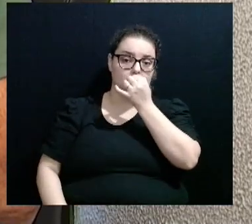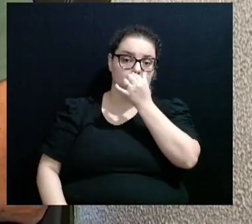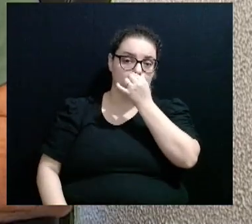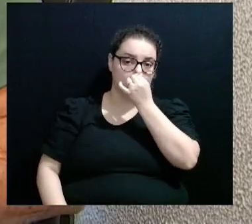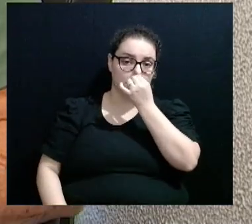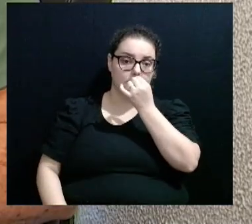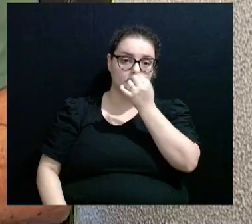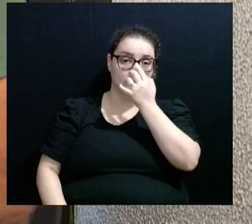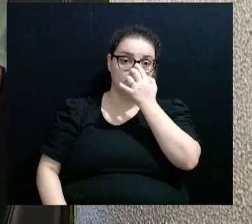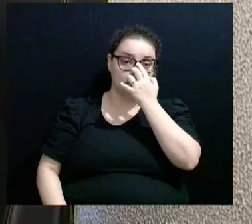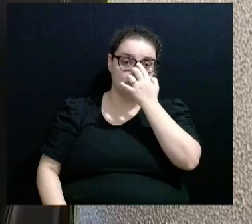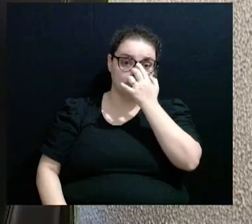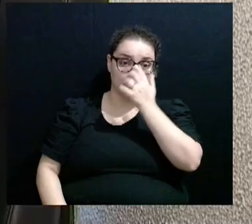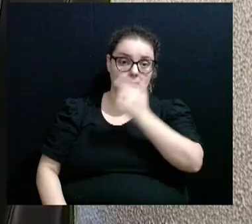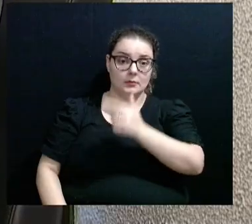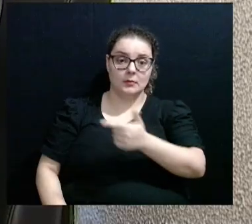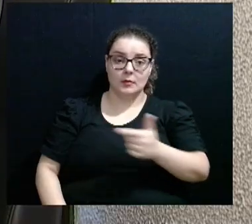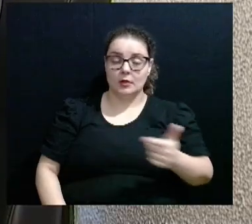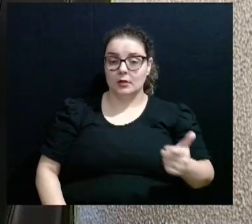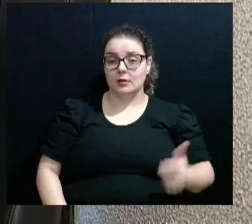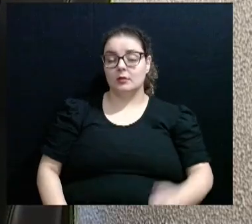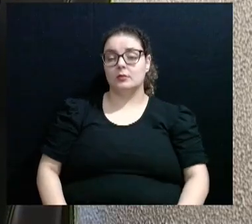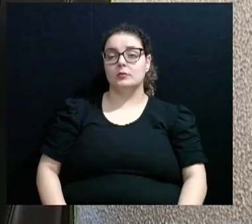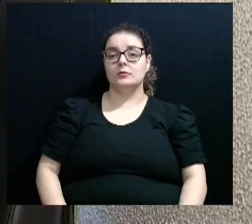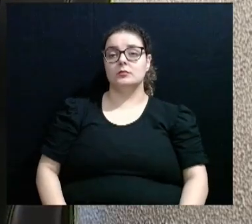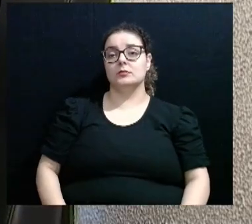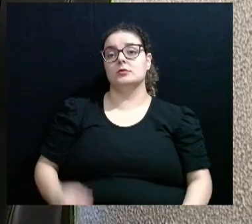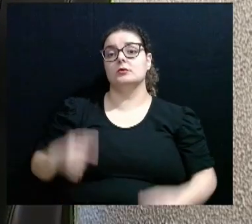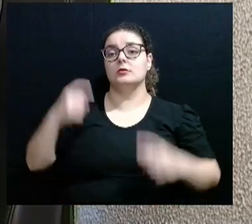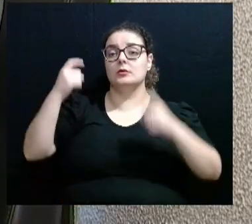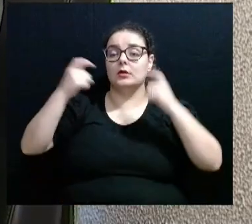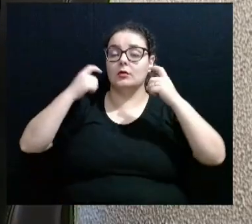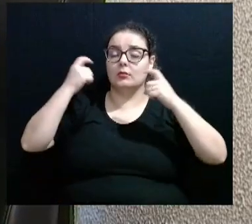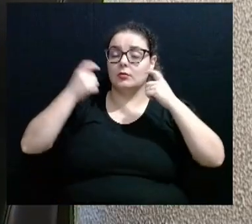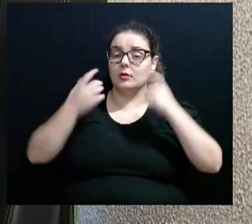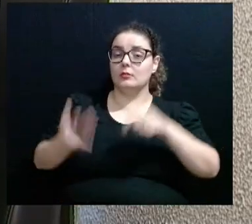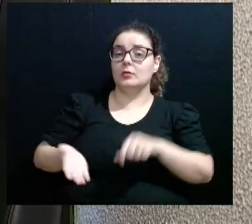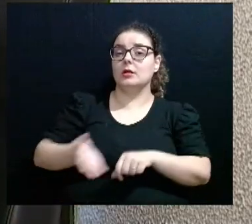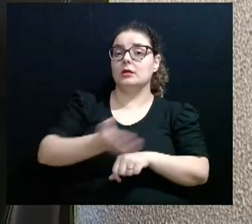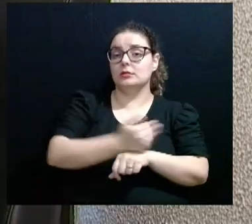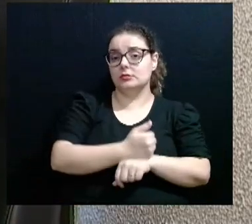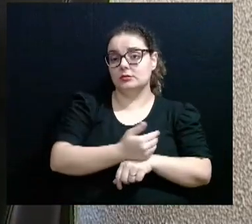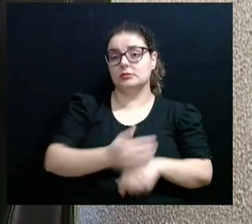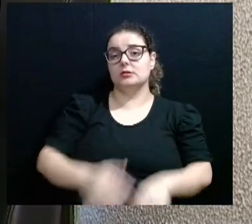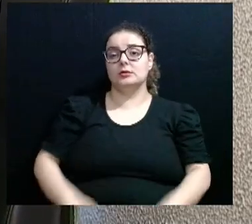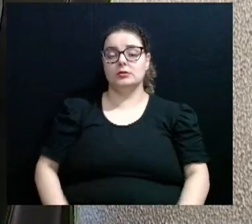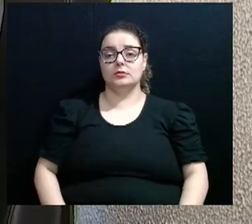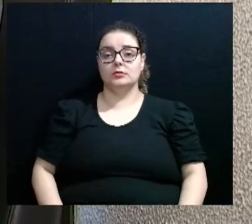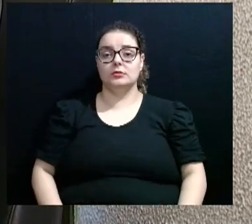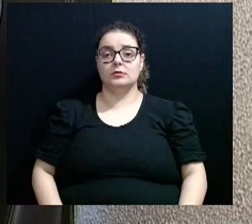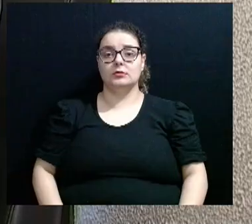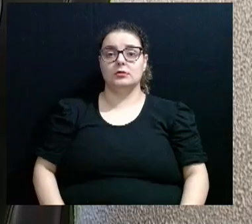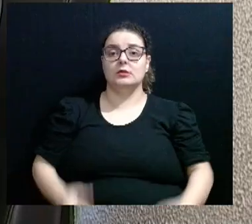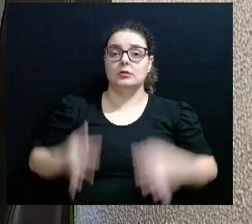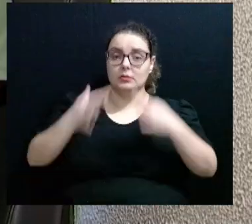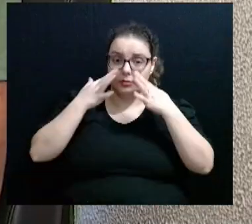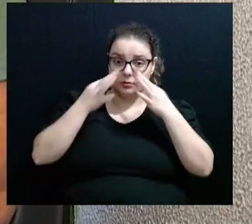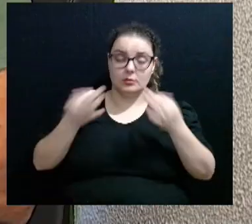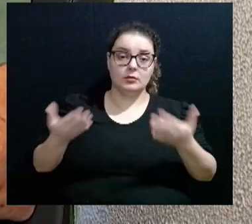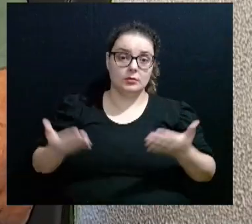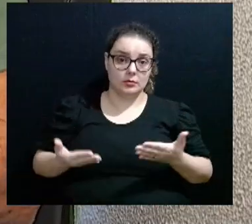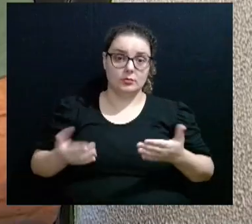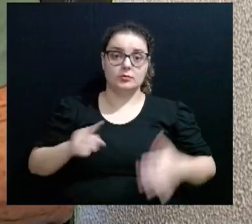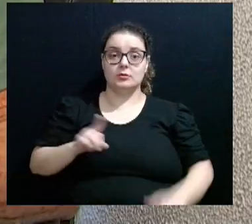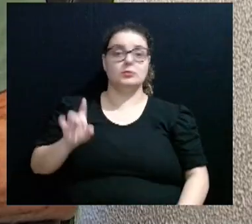tinham a preocupação e a atenção que hoje não só o poder